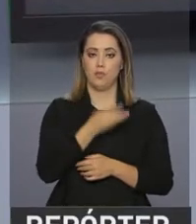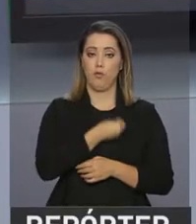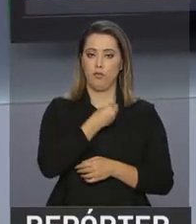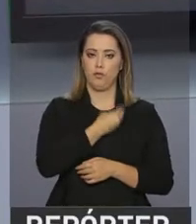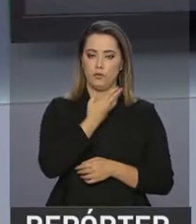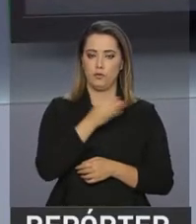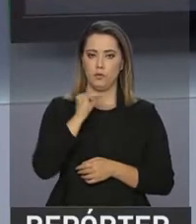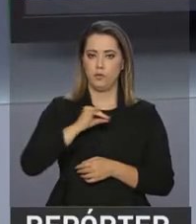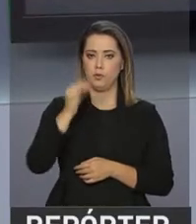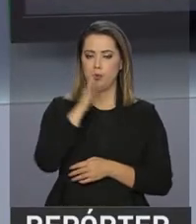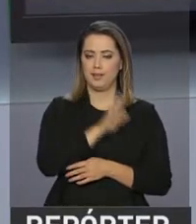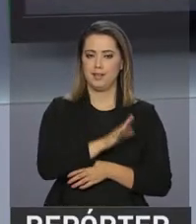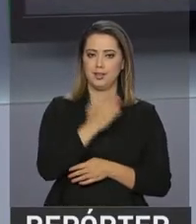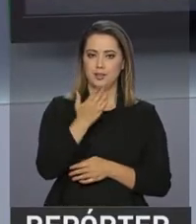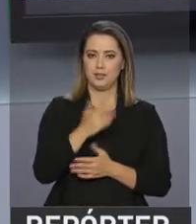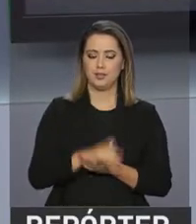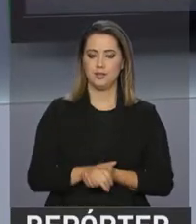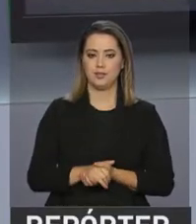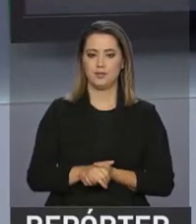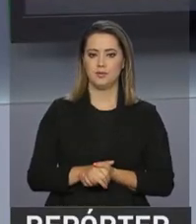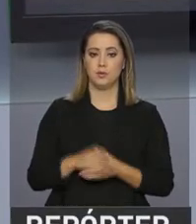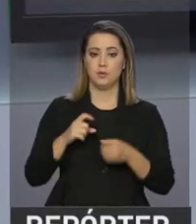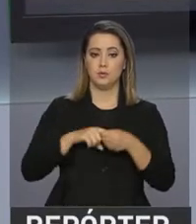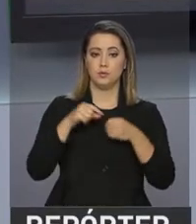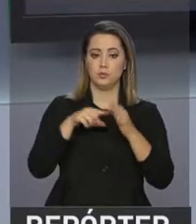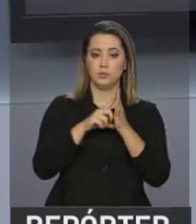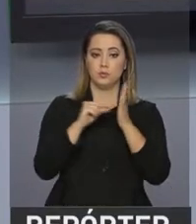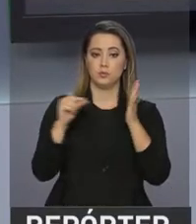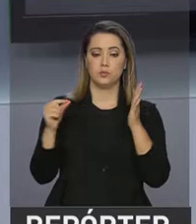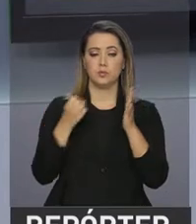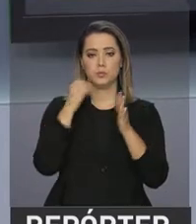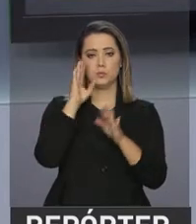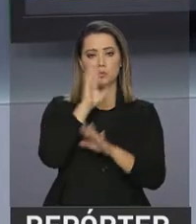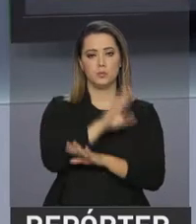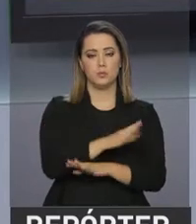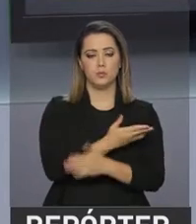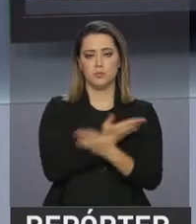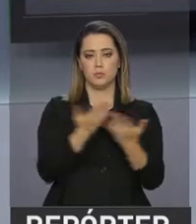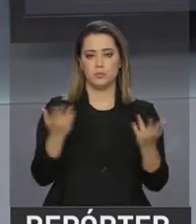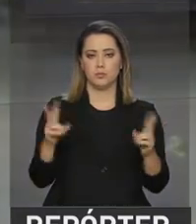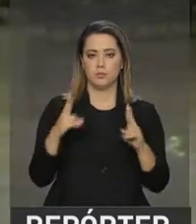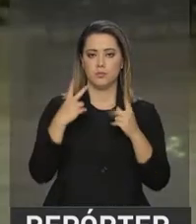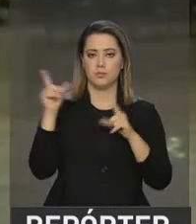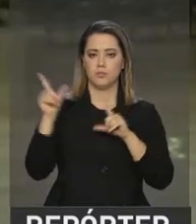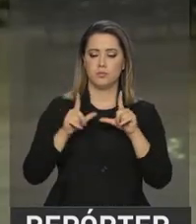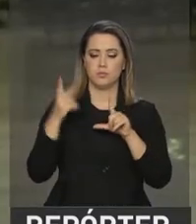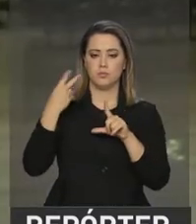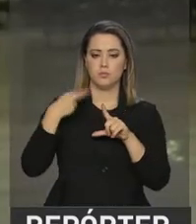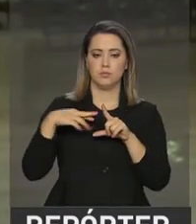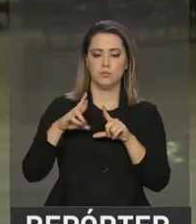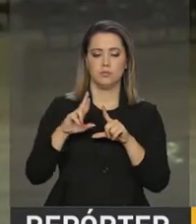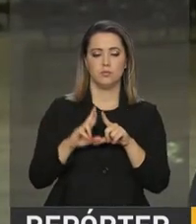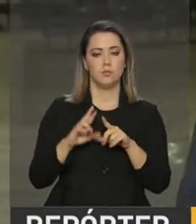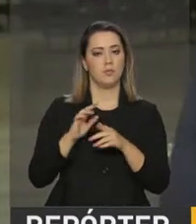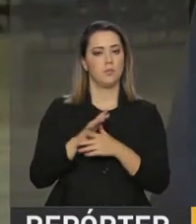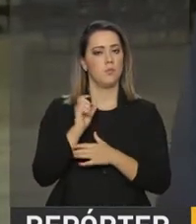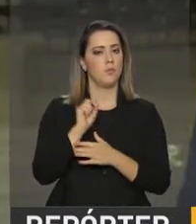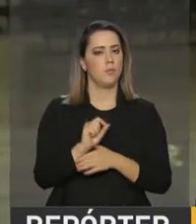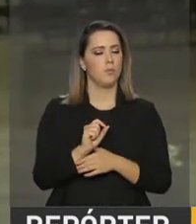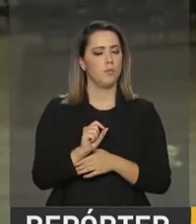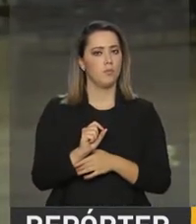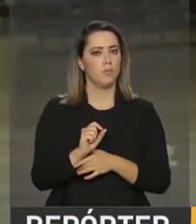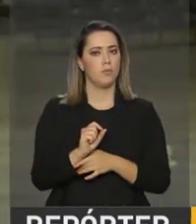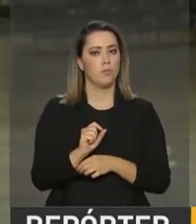foi paulo botar mais uma vez voltamos aqui do palácio do planalto boa tarde roberto boa tarde a todos que nos assistem na tv nbr